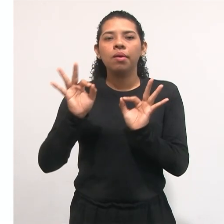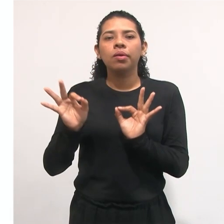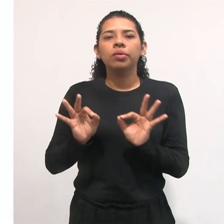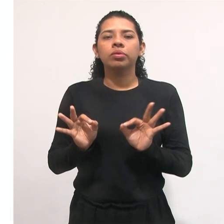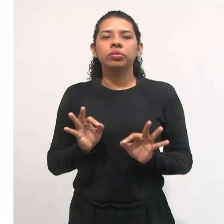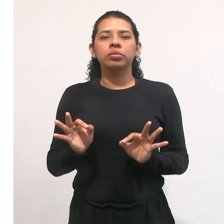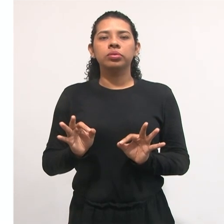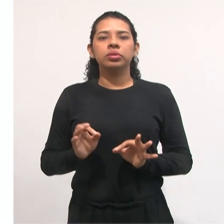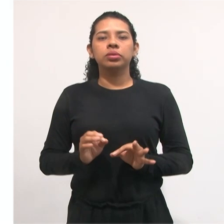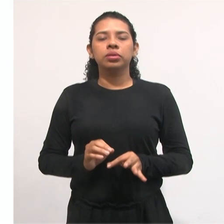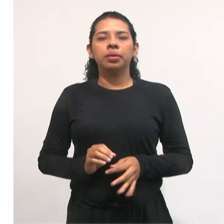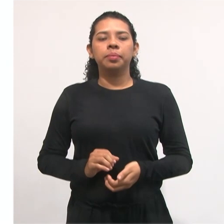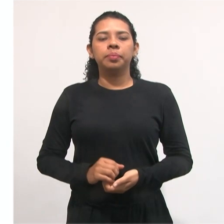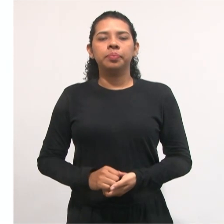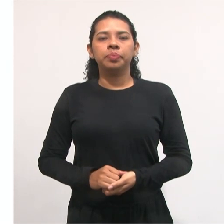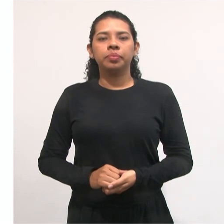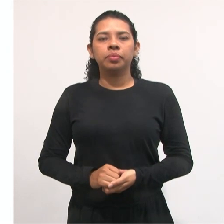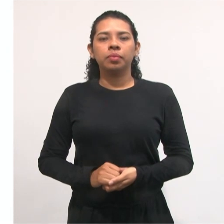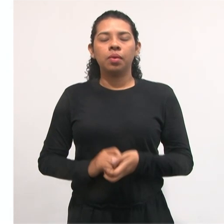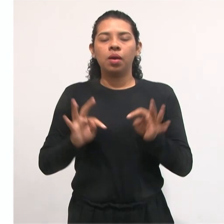Organizar isso por